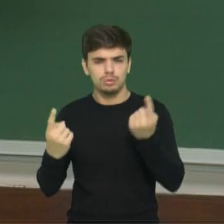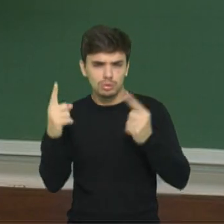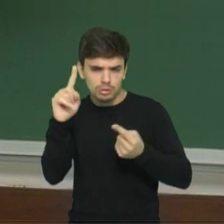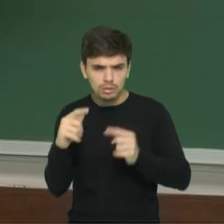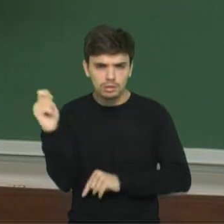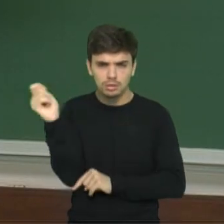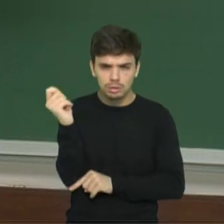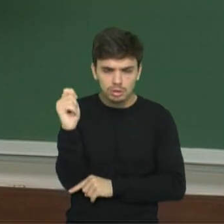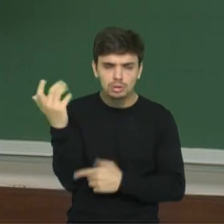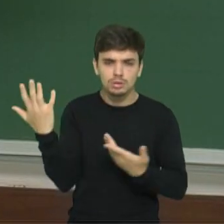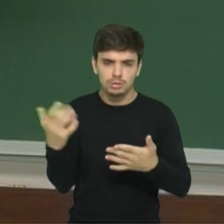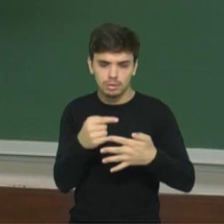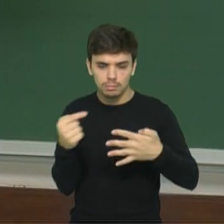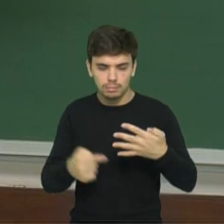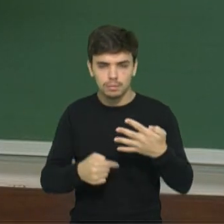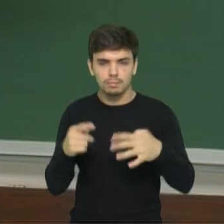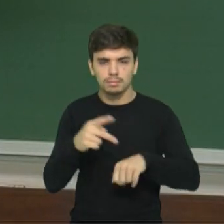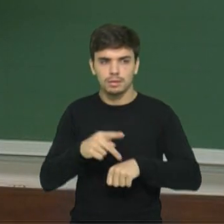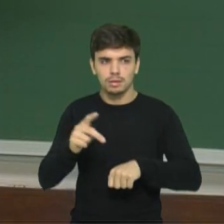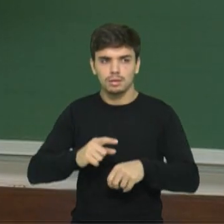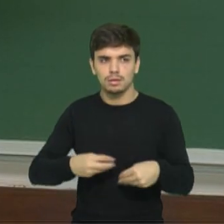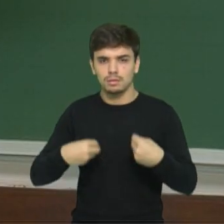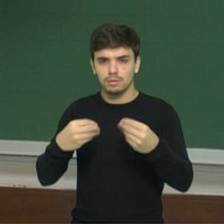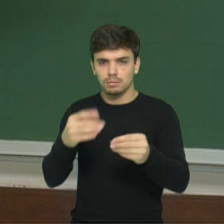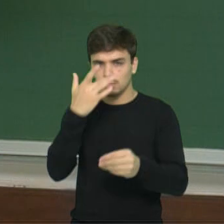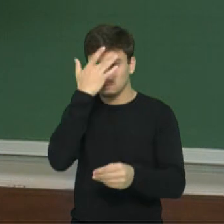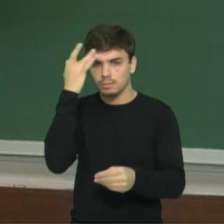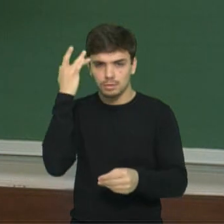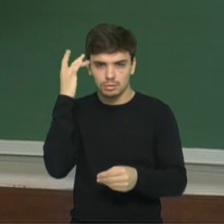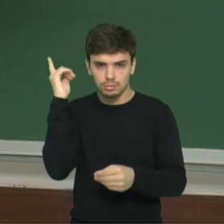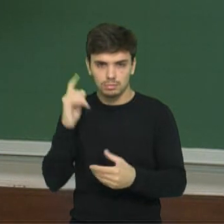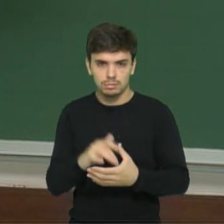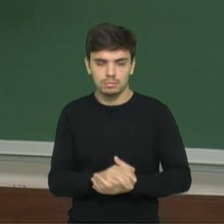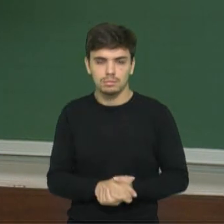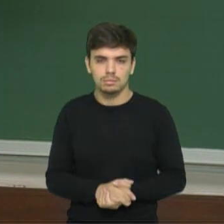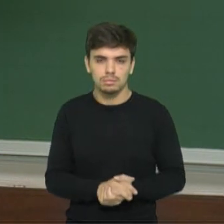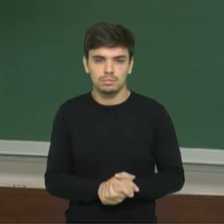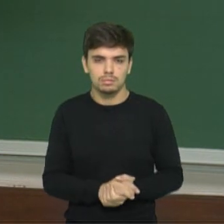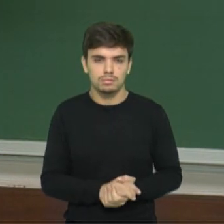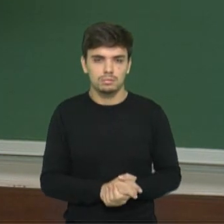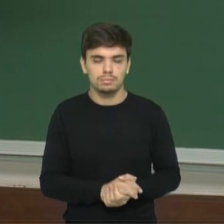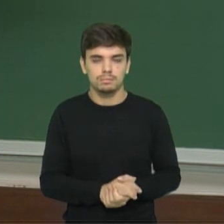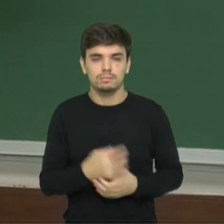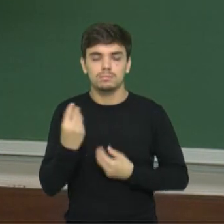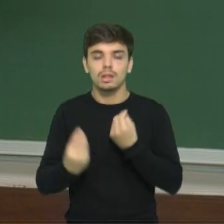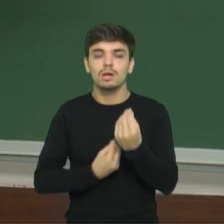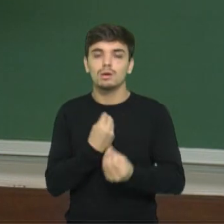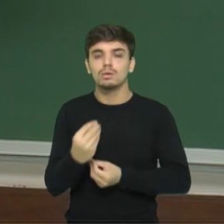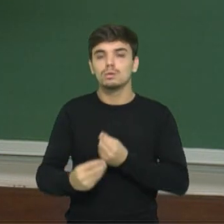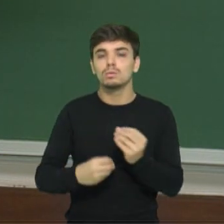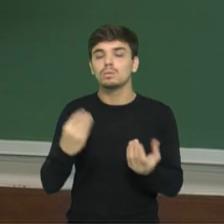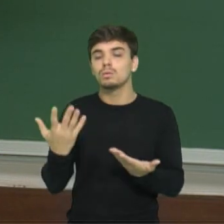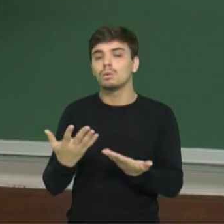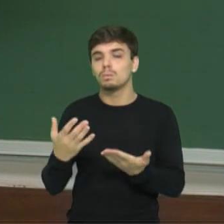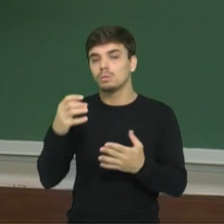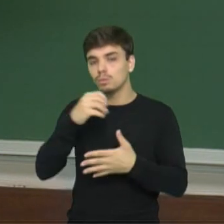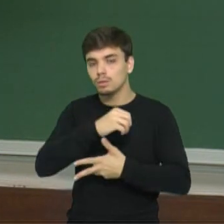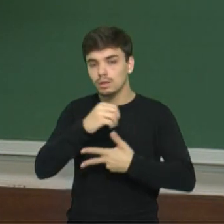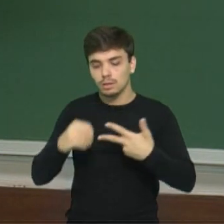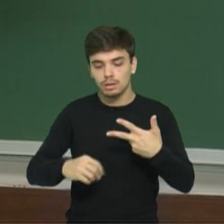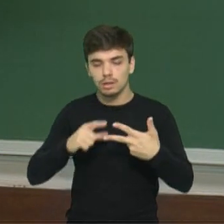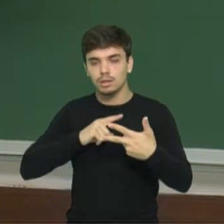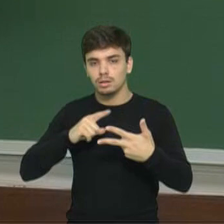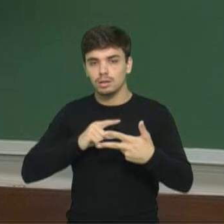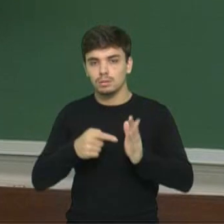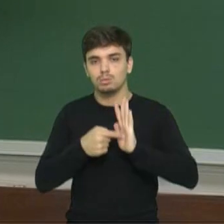representação do Condor, levando aí uma pessoa sendo torturada em um pau de arara. E daí, pessoal, como que o Enem traz isso pra gente, né? Eu trago aqui para vocês